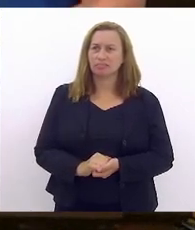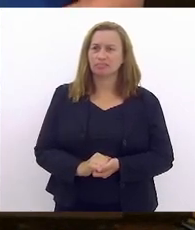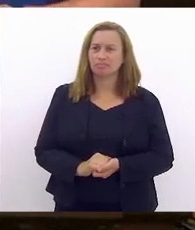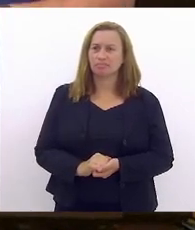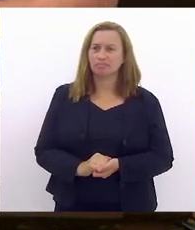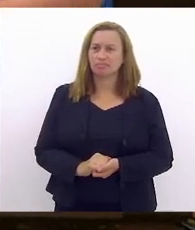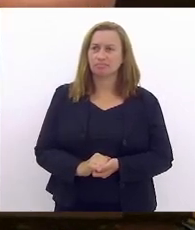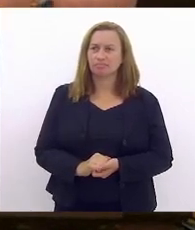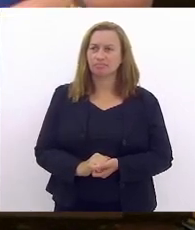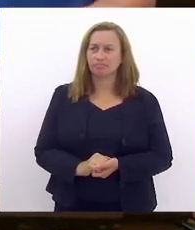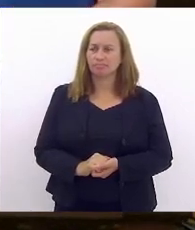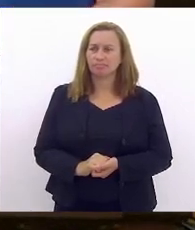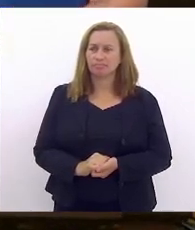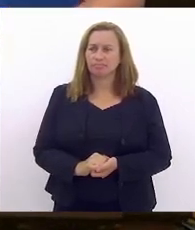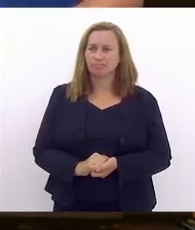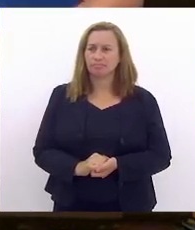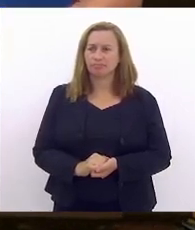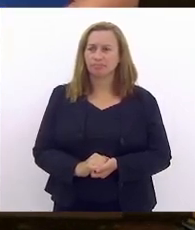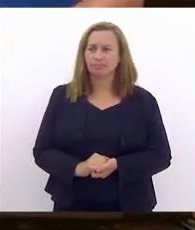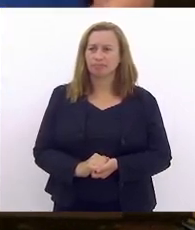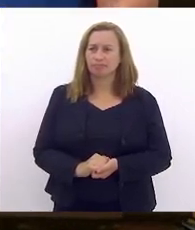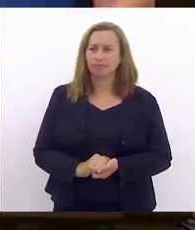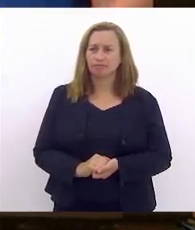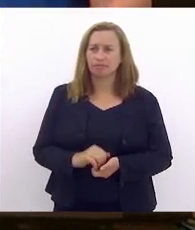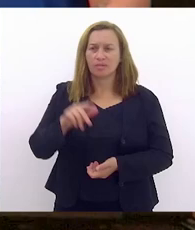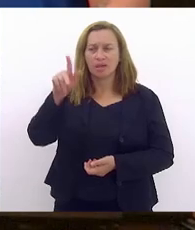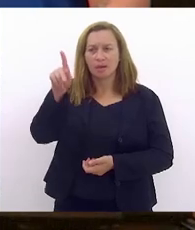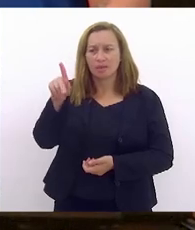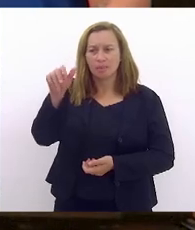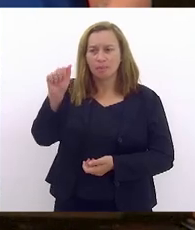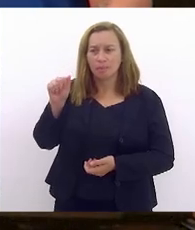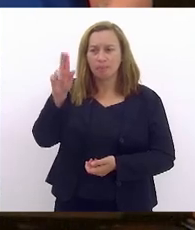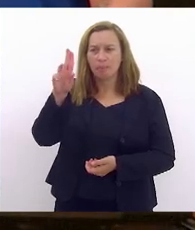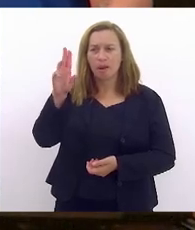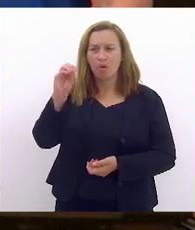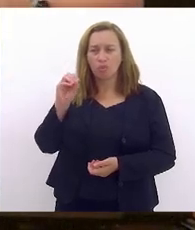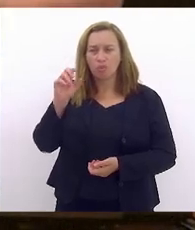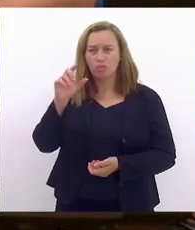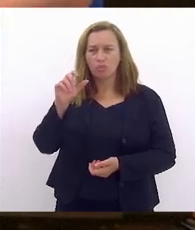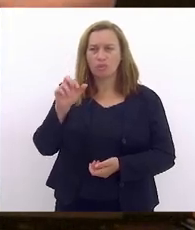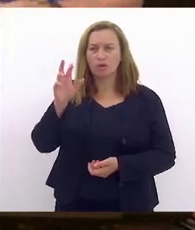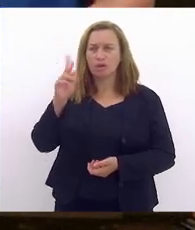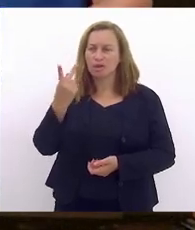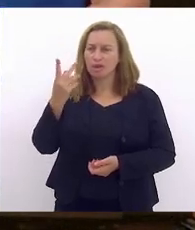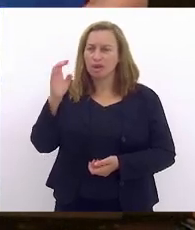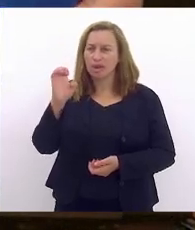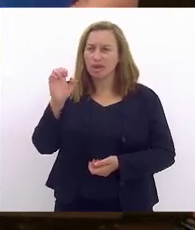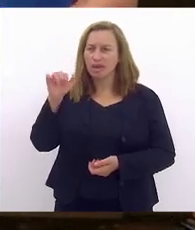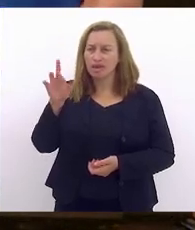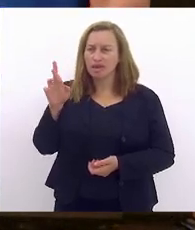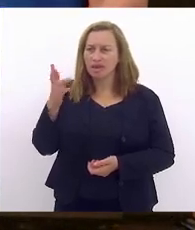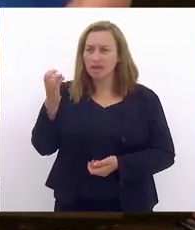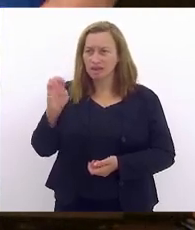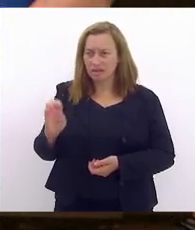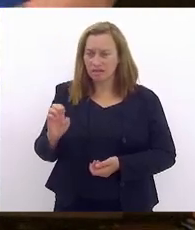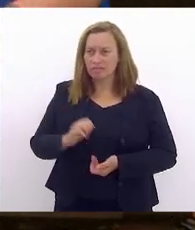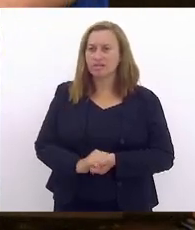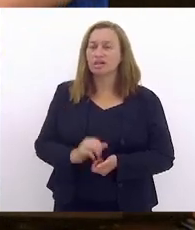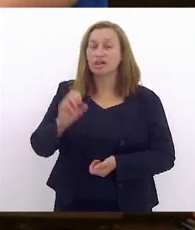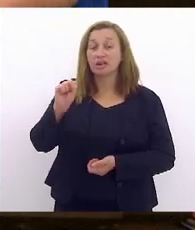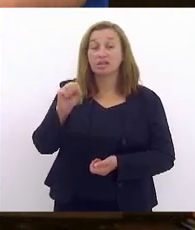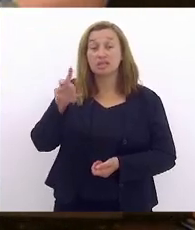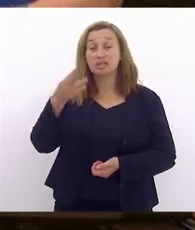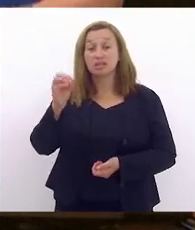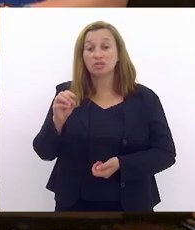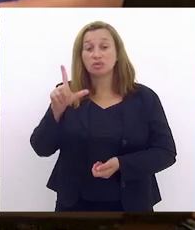Delivery da Zona Oeste. Paulo Henrique, presidente do Acadêmico do Engenho da Rainha. Sandro Lima, presidente